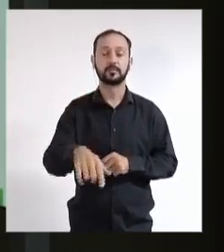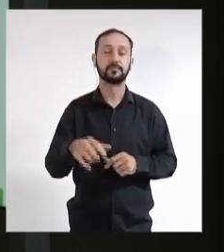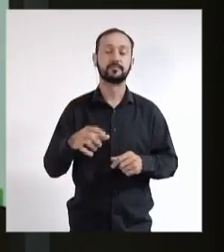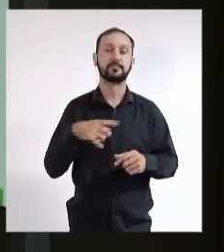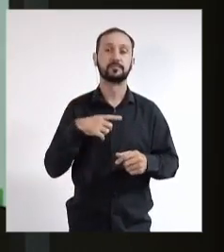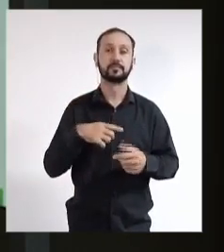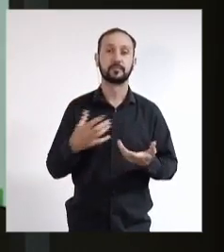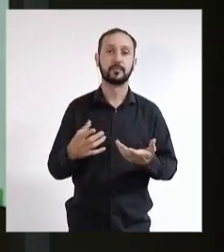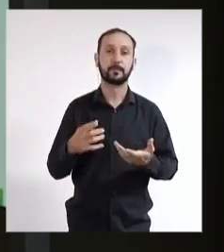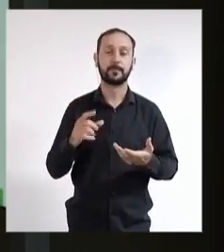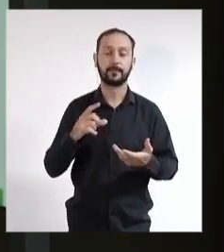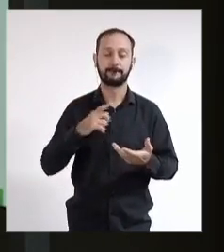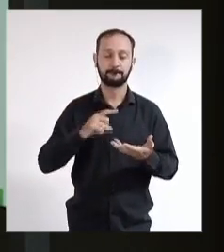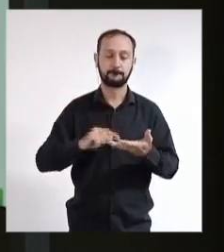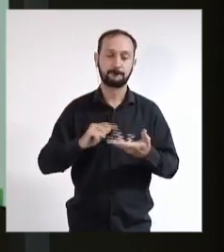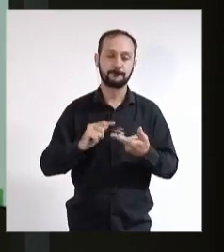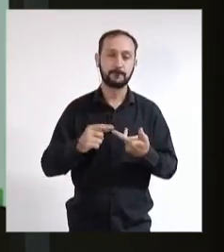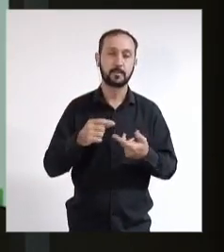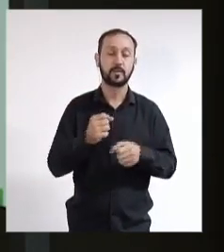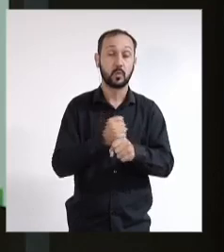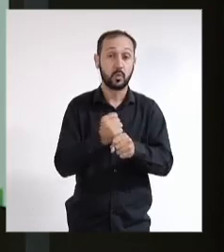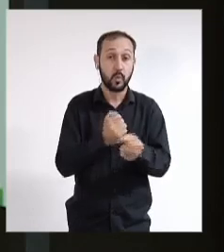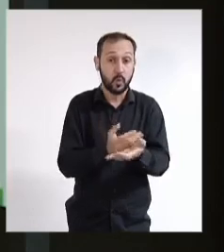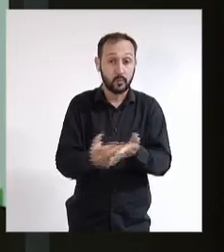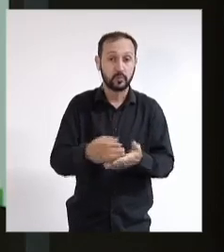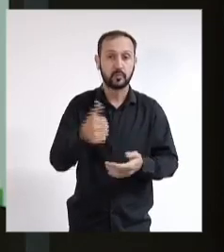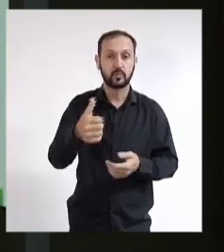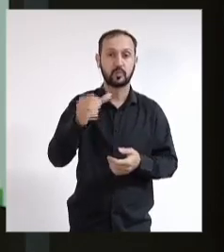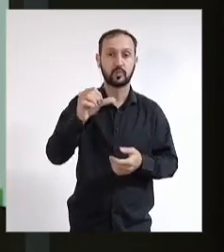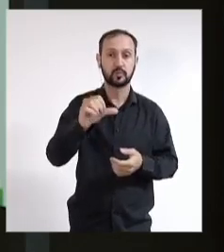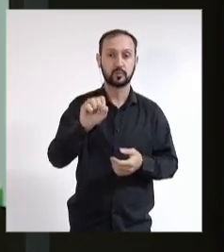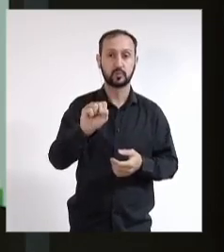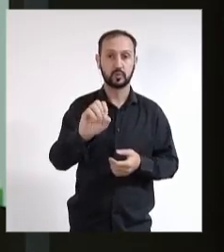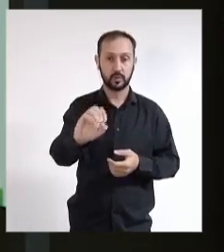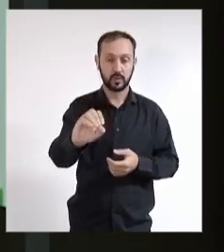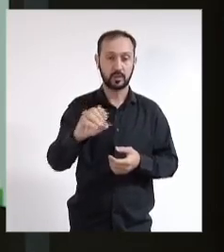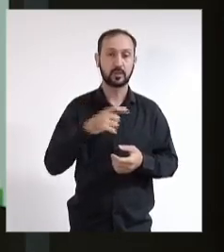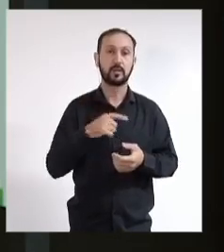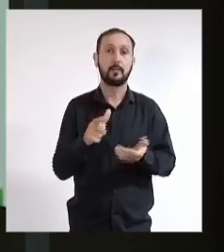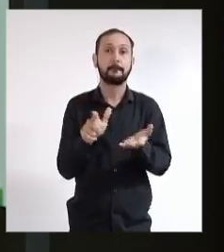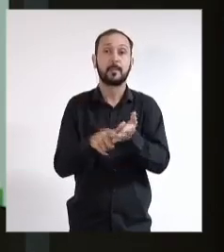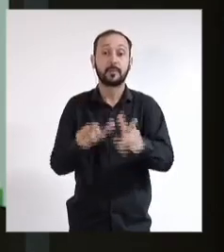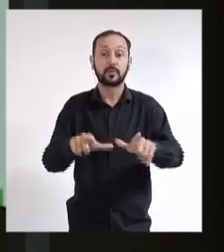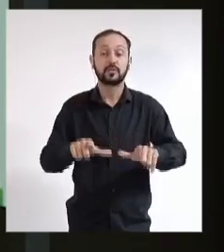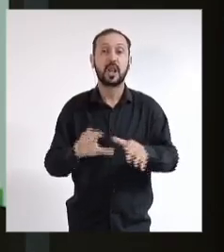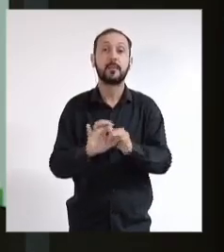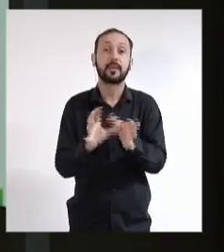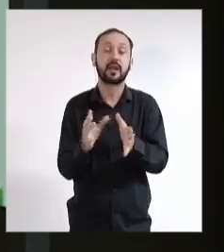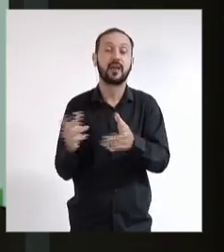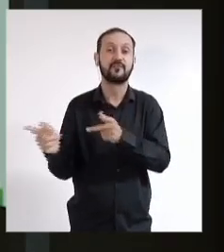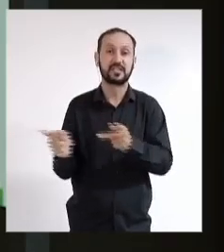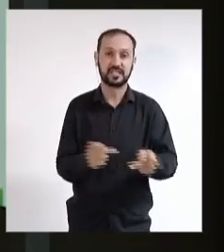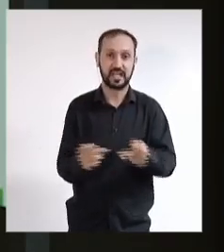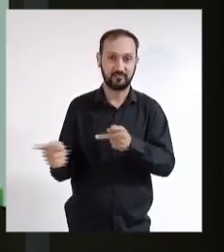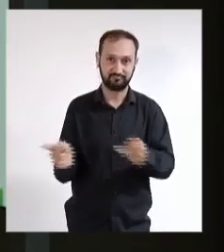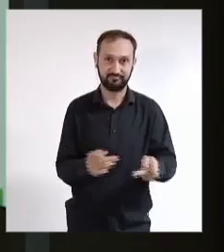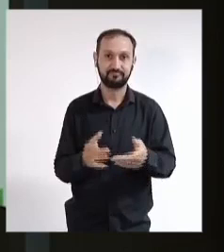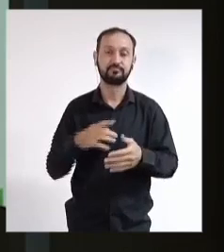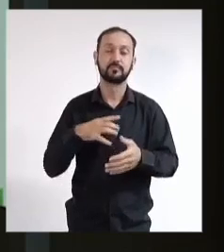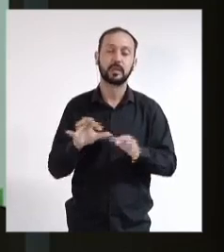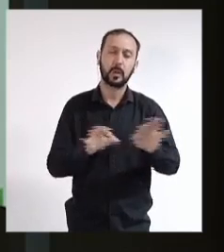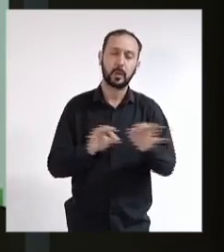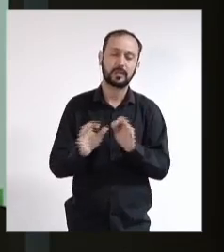movimento apesar de ter desde 1980 não há registro de visitação e outros lugares 2015 nós começamos nos